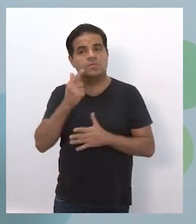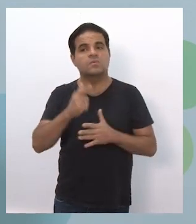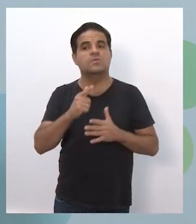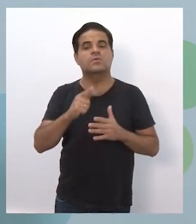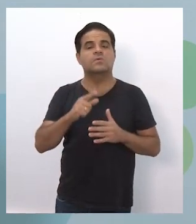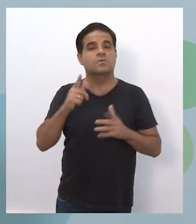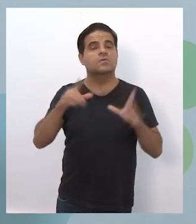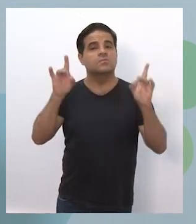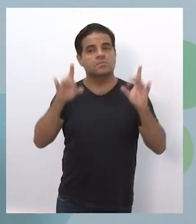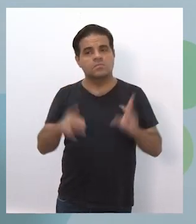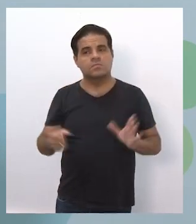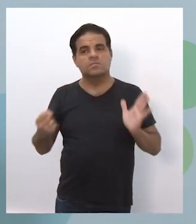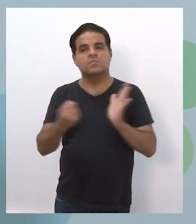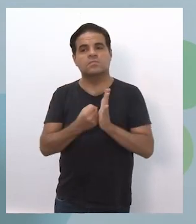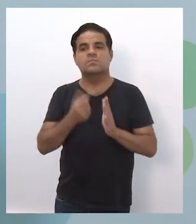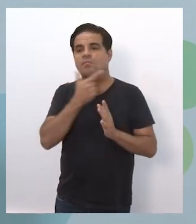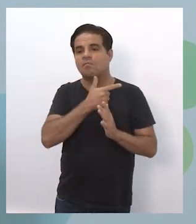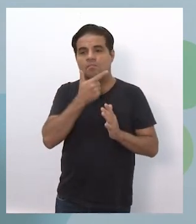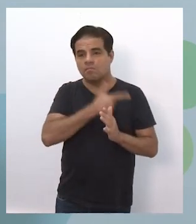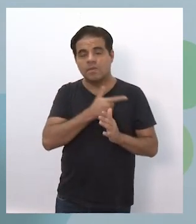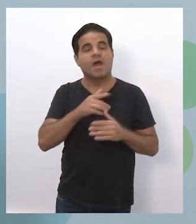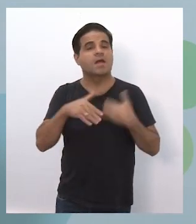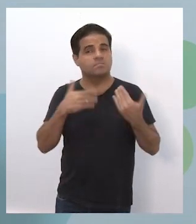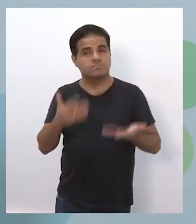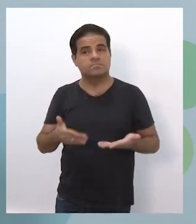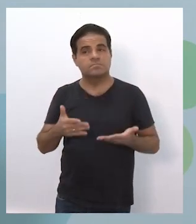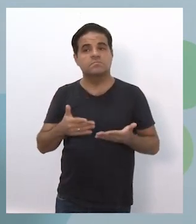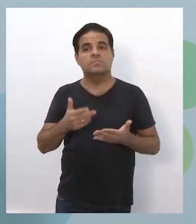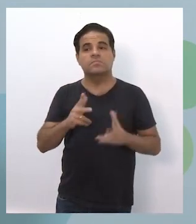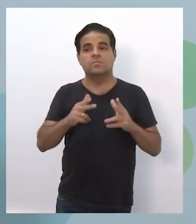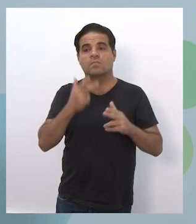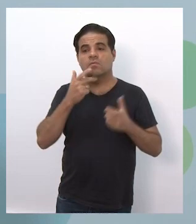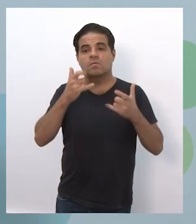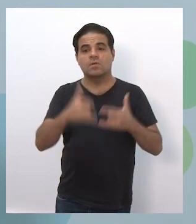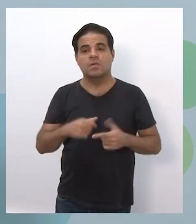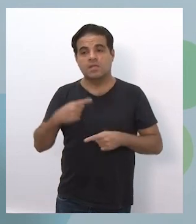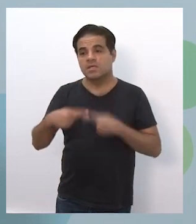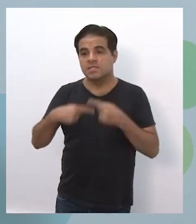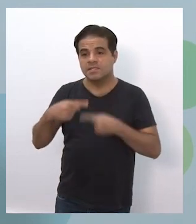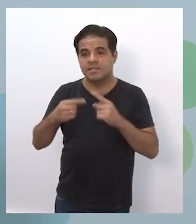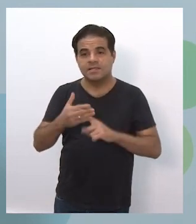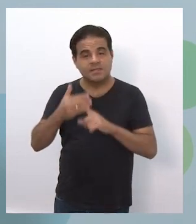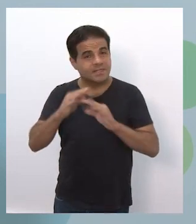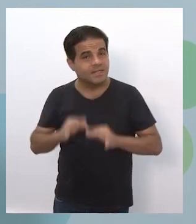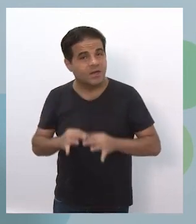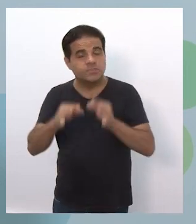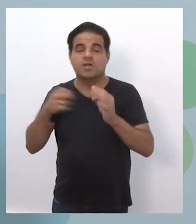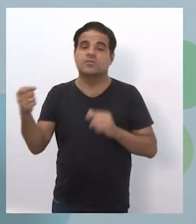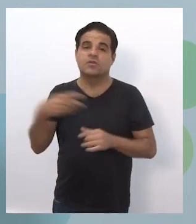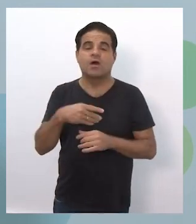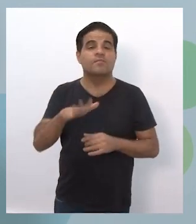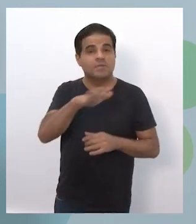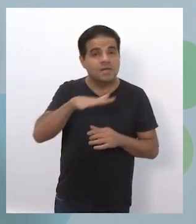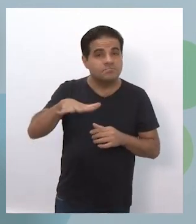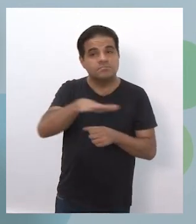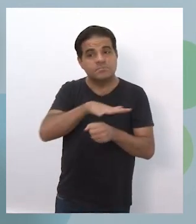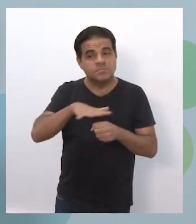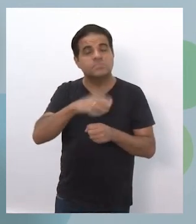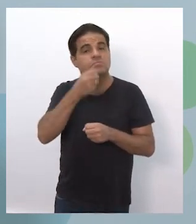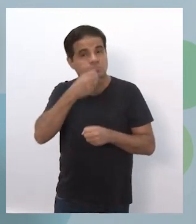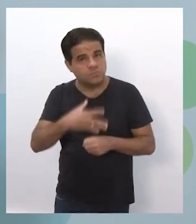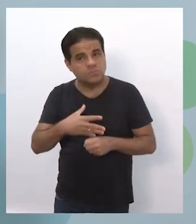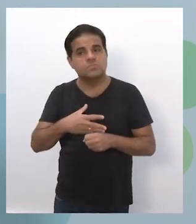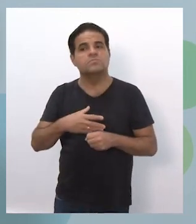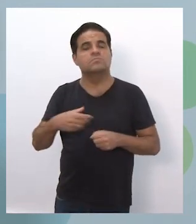essas especificações que ganharam, né? Então, e como eu falei para vocês, essa tecnologia nova que está aí no mercado é muito boa, então é